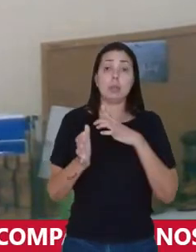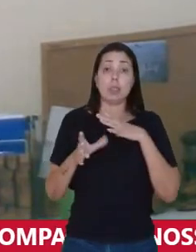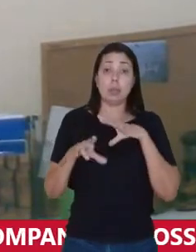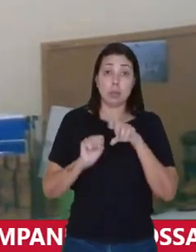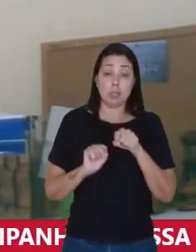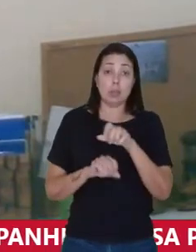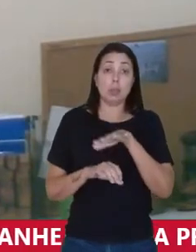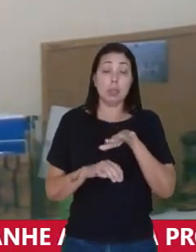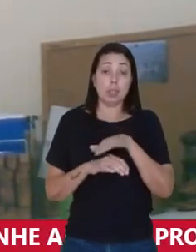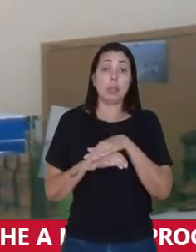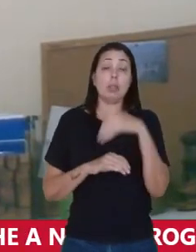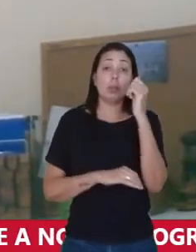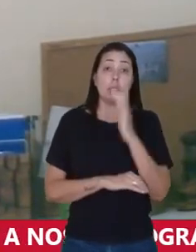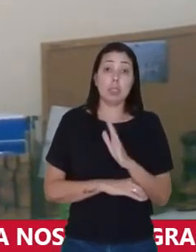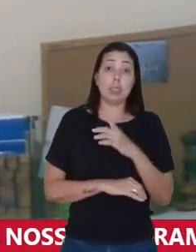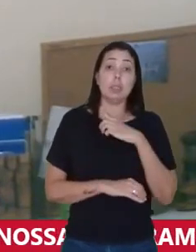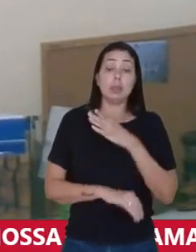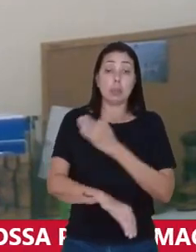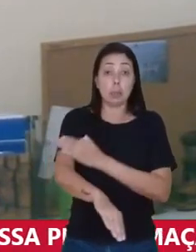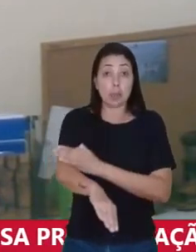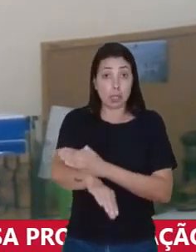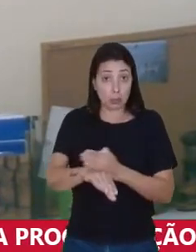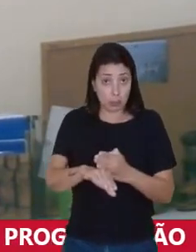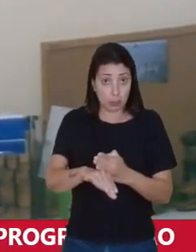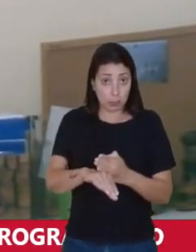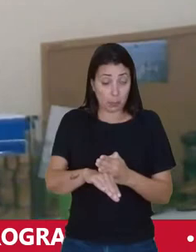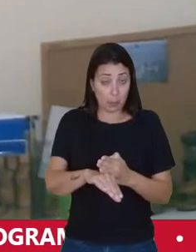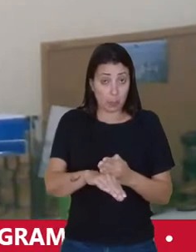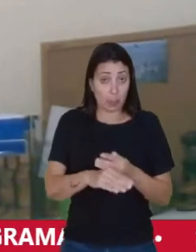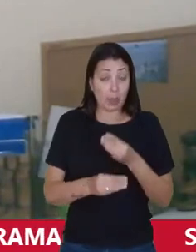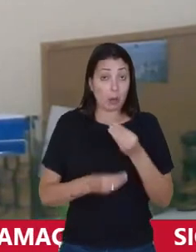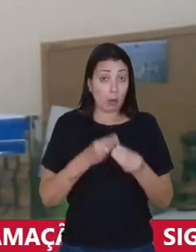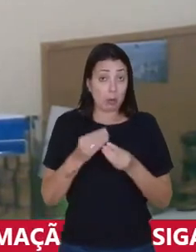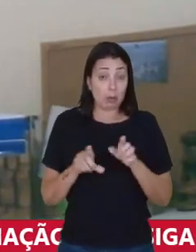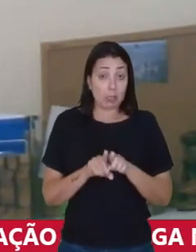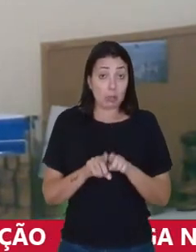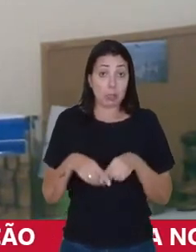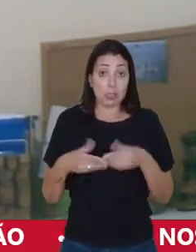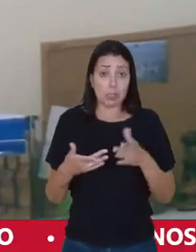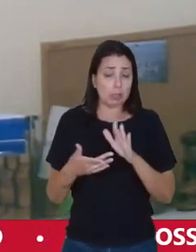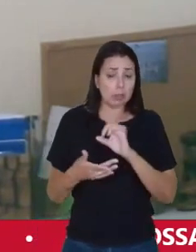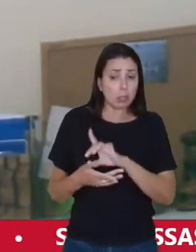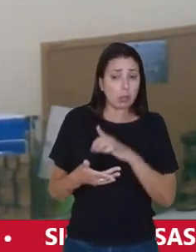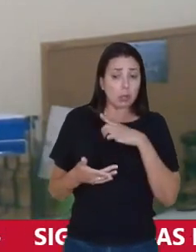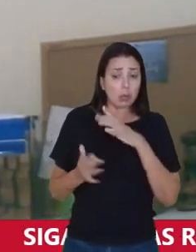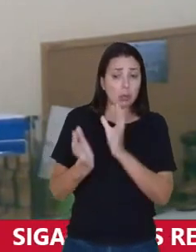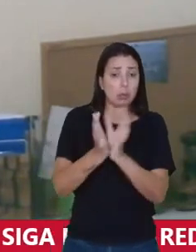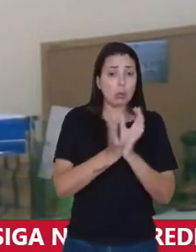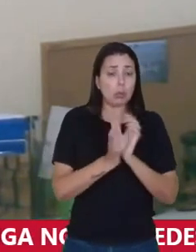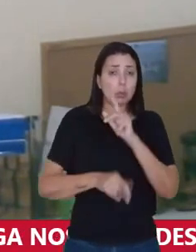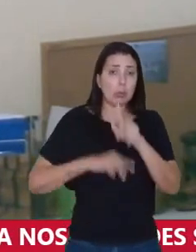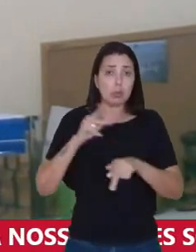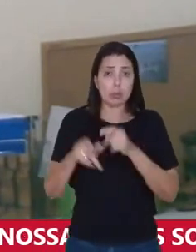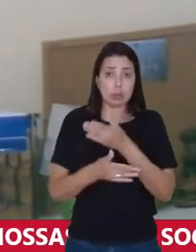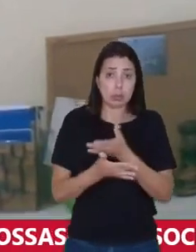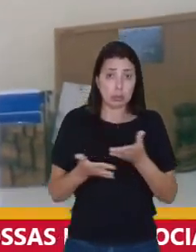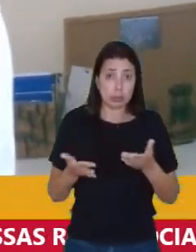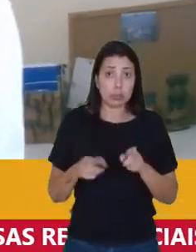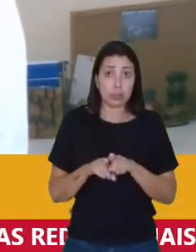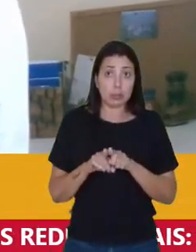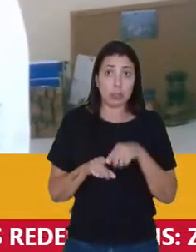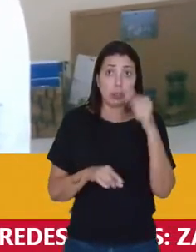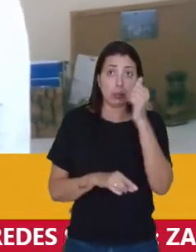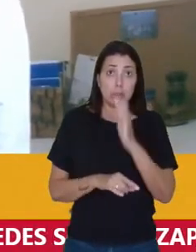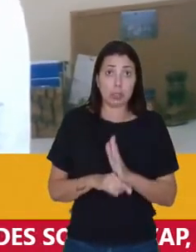formação do território brasileiro como um processo de branqueamento, e aí branqueamento não só da composição populacional, que a gente teve no